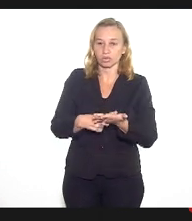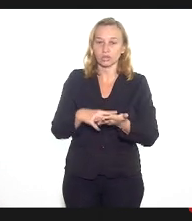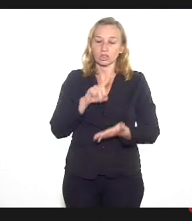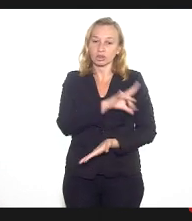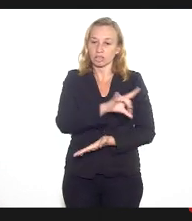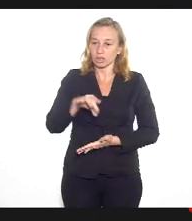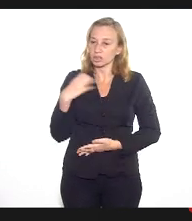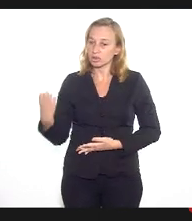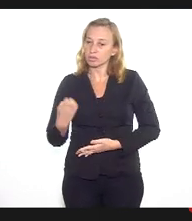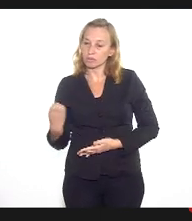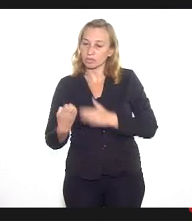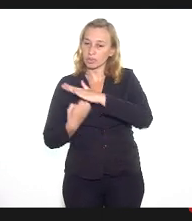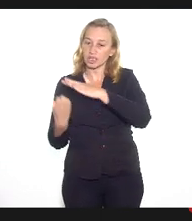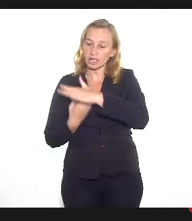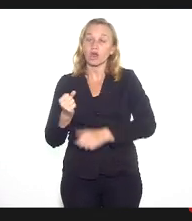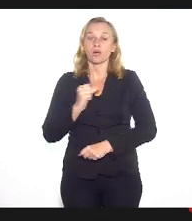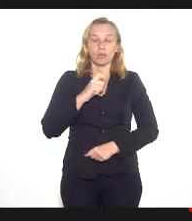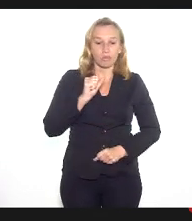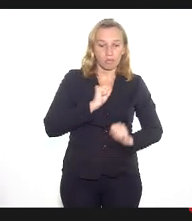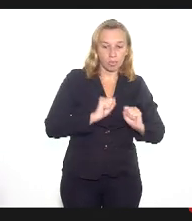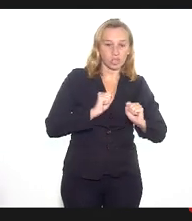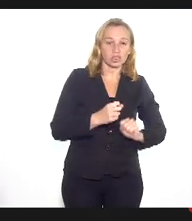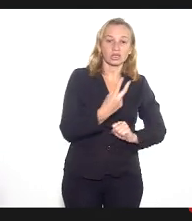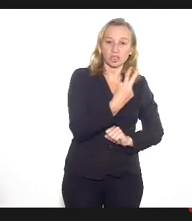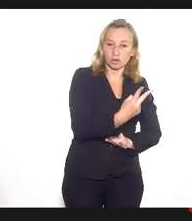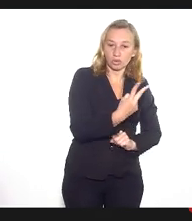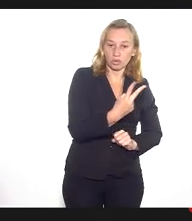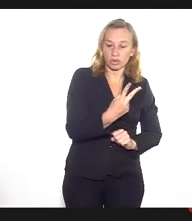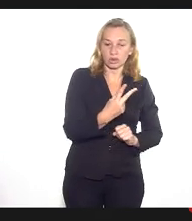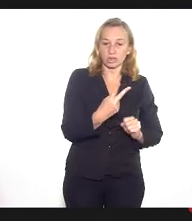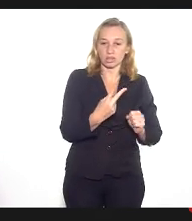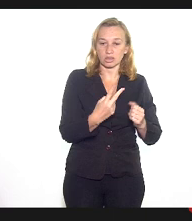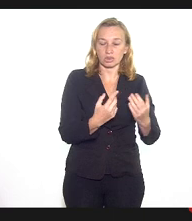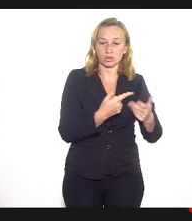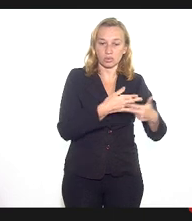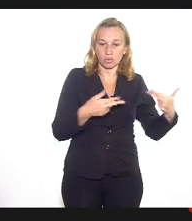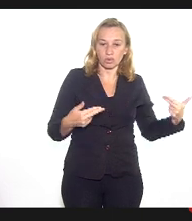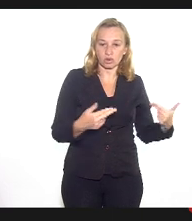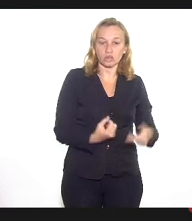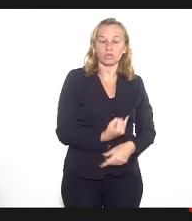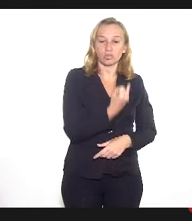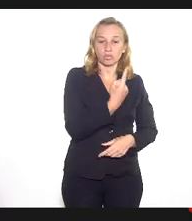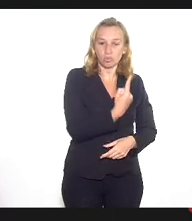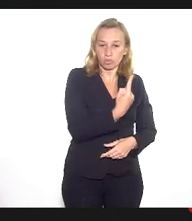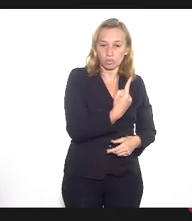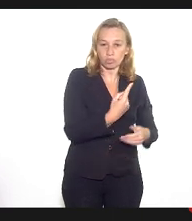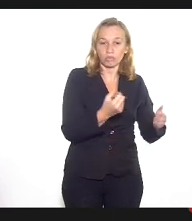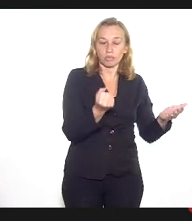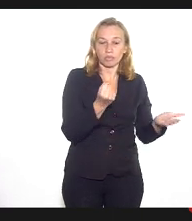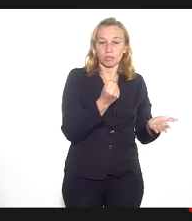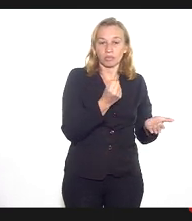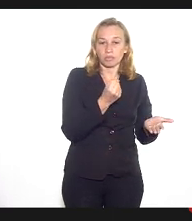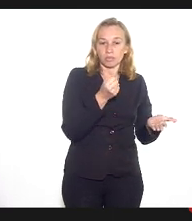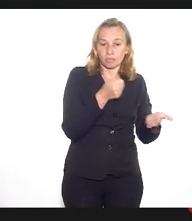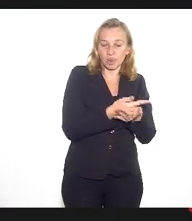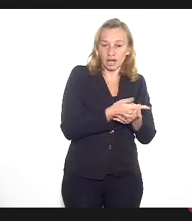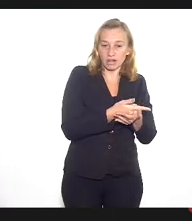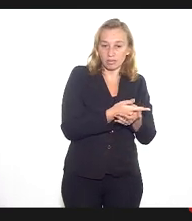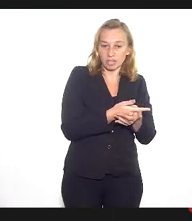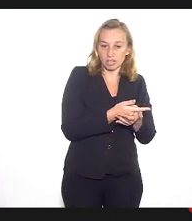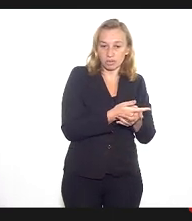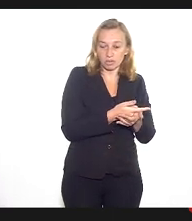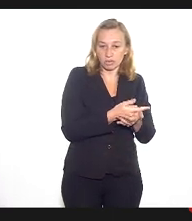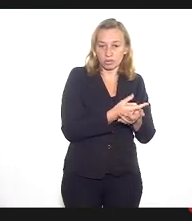pode ter dois cenários, um no qual o pagamento das participações governamentais ele é feito unicamente pelo